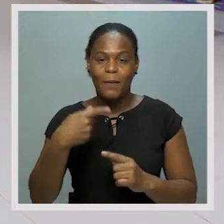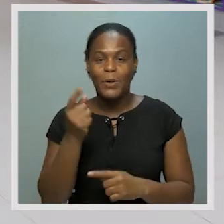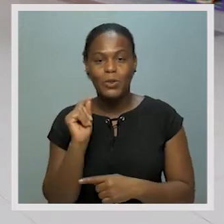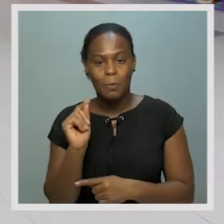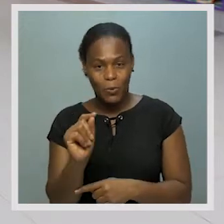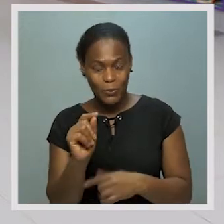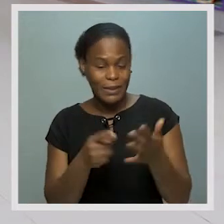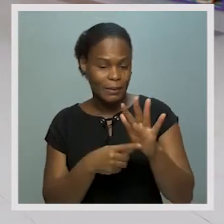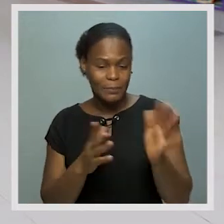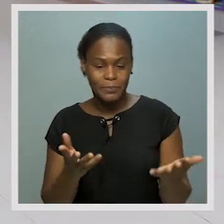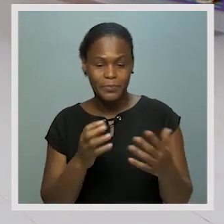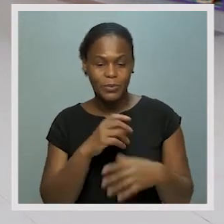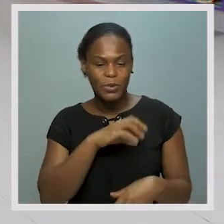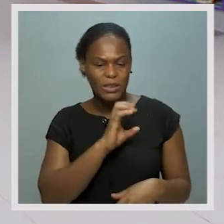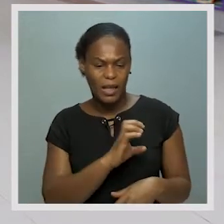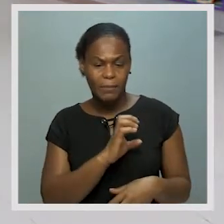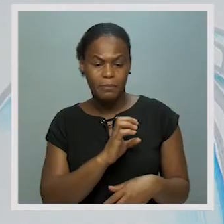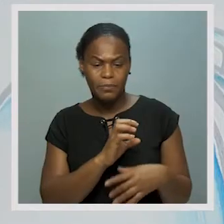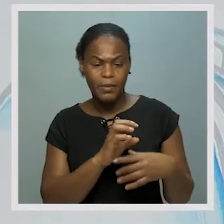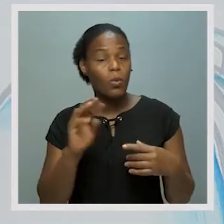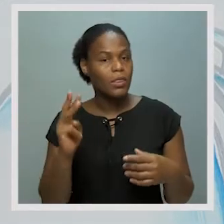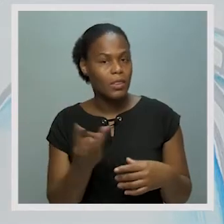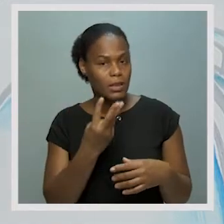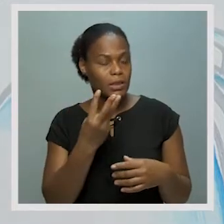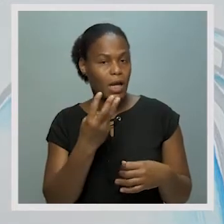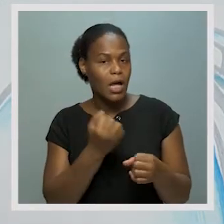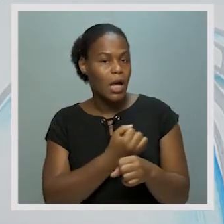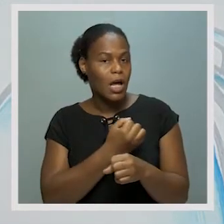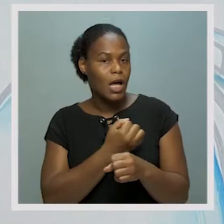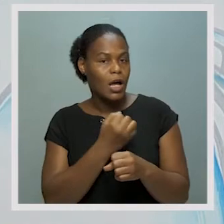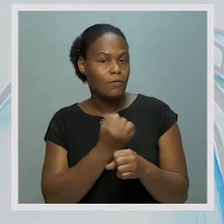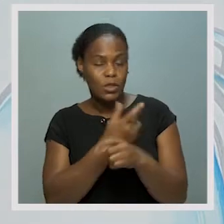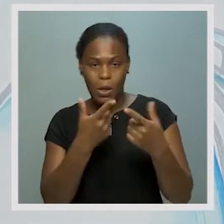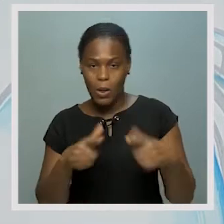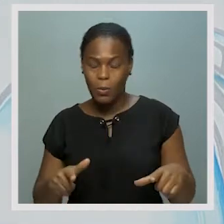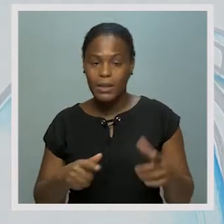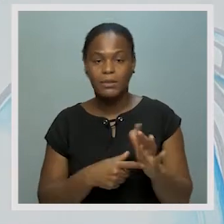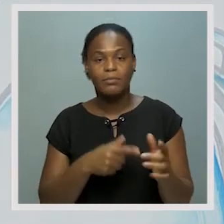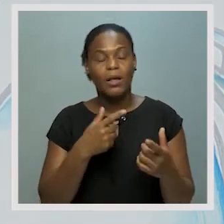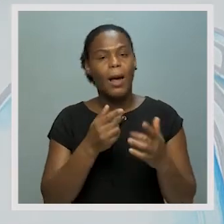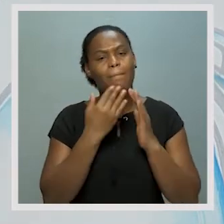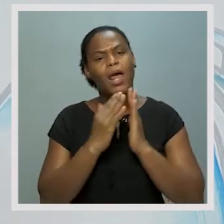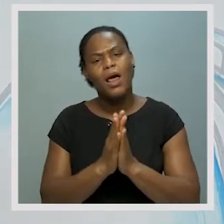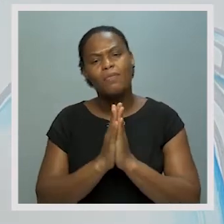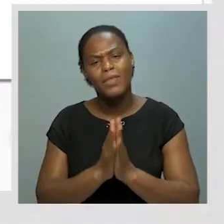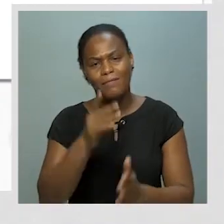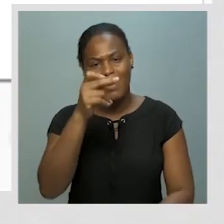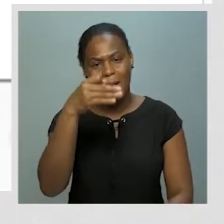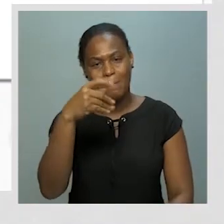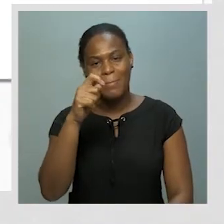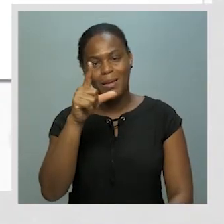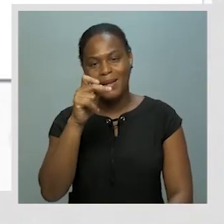Próximo ponto seria, portanto, a terceira função de linguagem, a linguagem apelativa